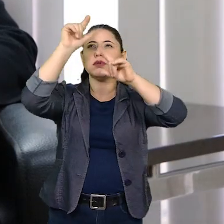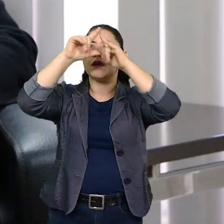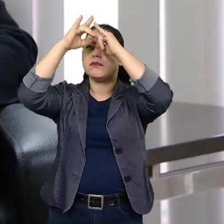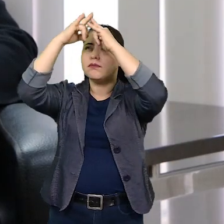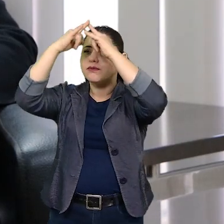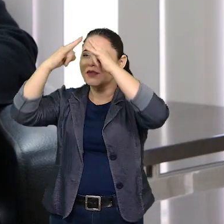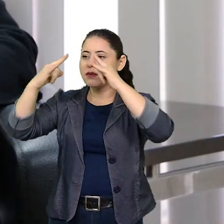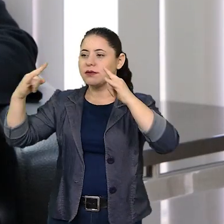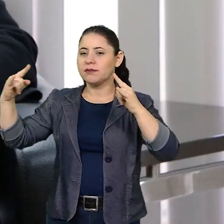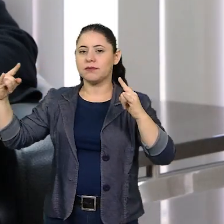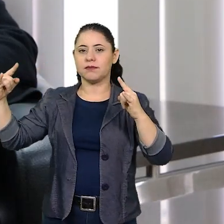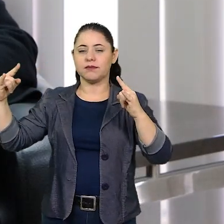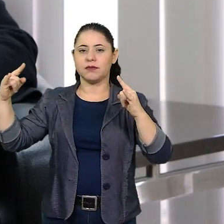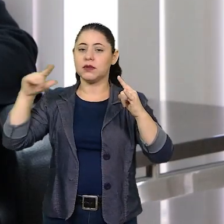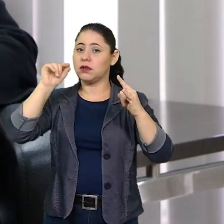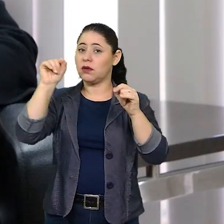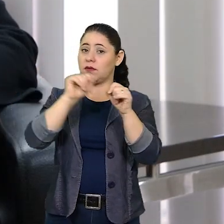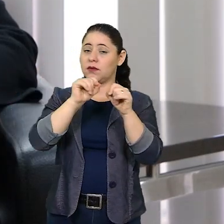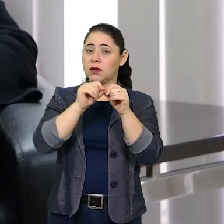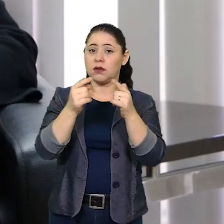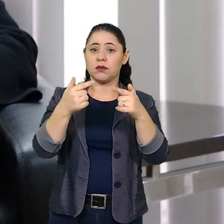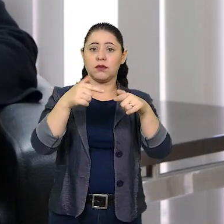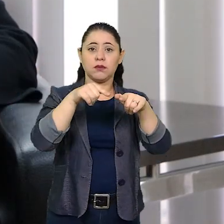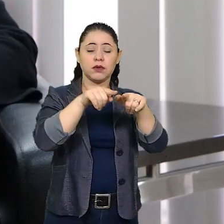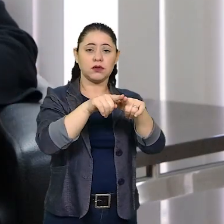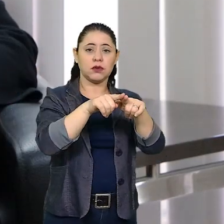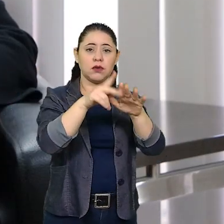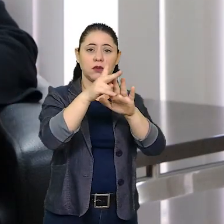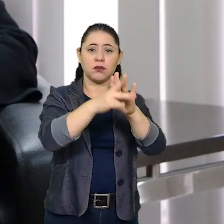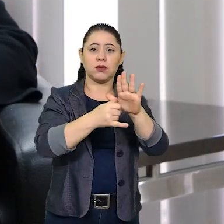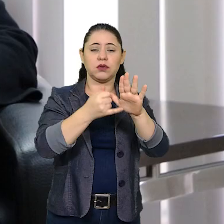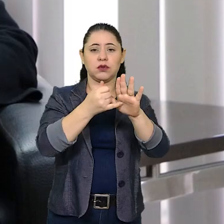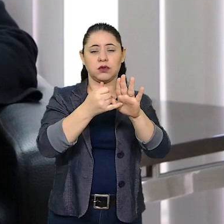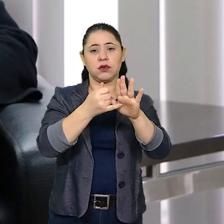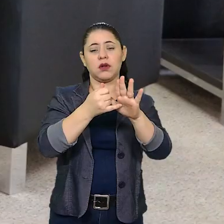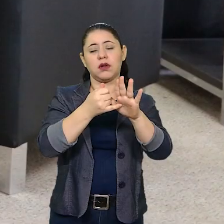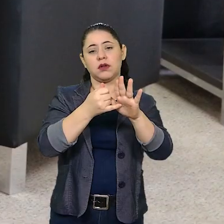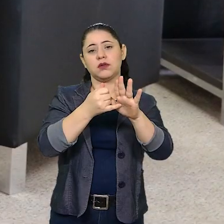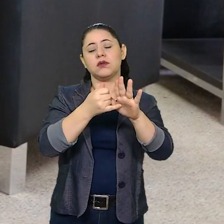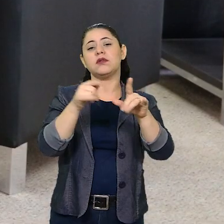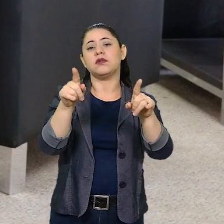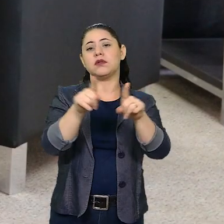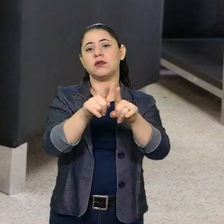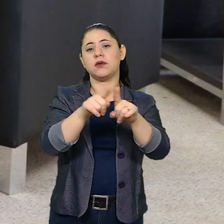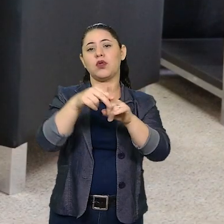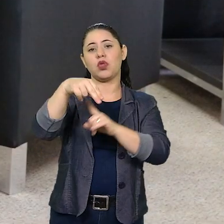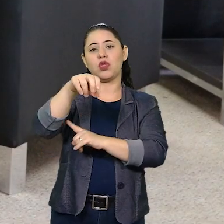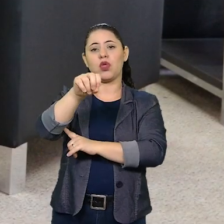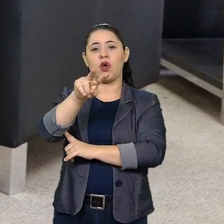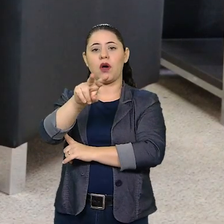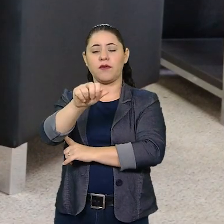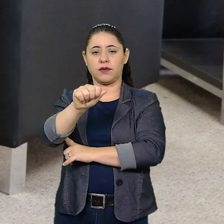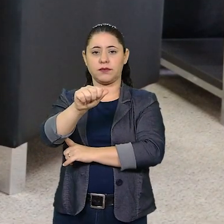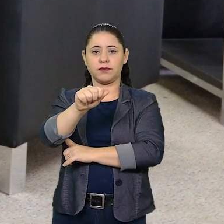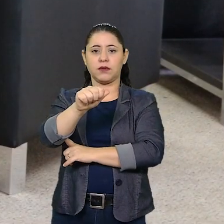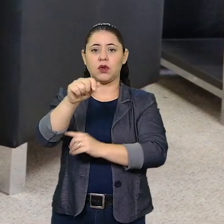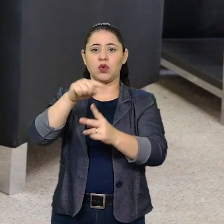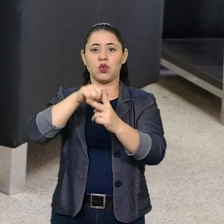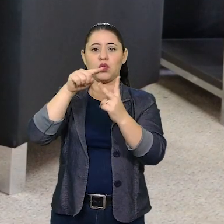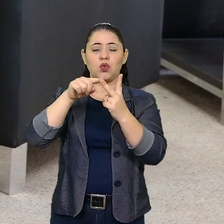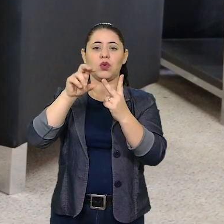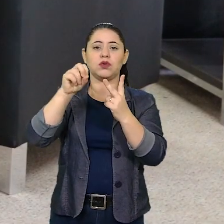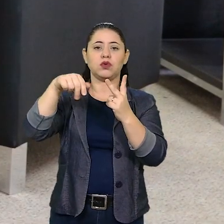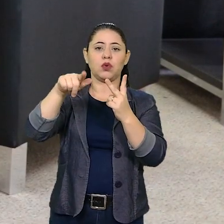Cabana, que foi feito em parceria com o projeto Mãe Águia e com o projeto Nova, né, que são